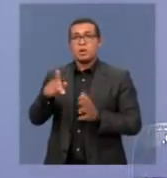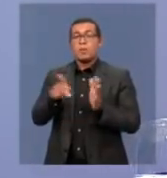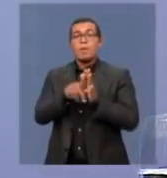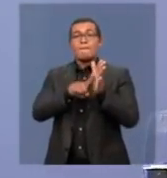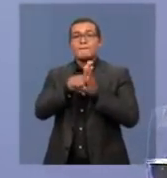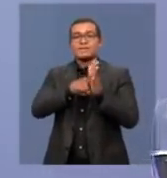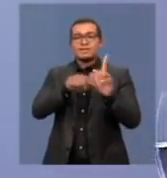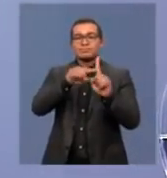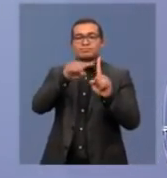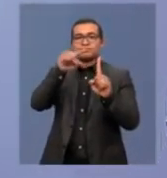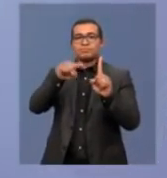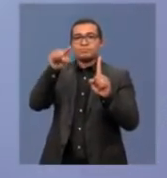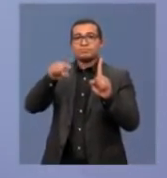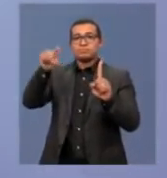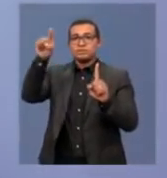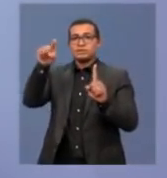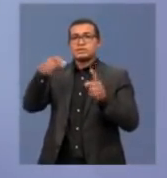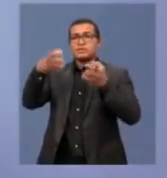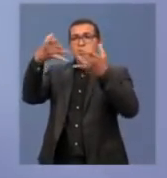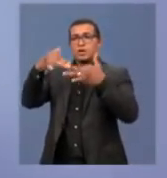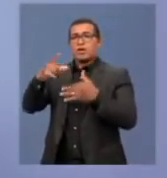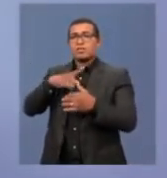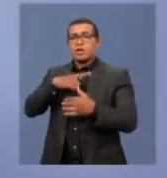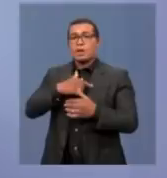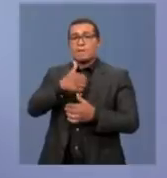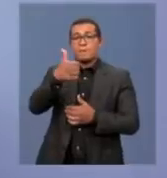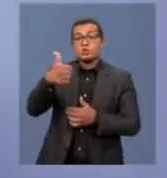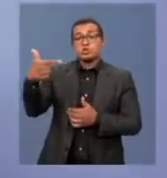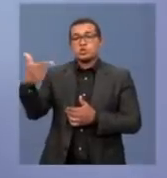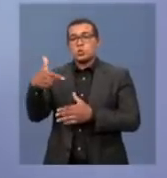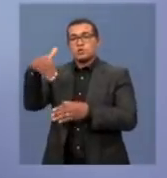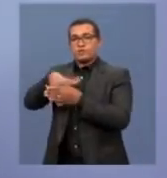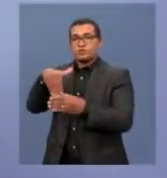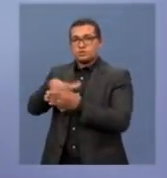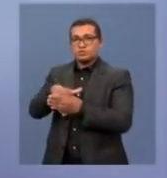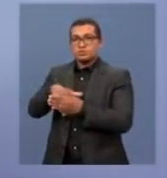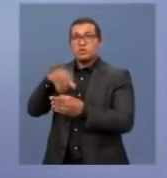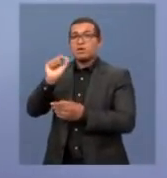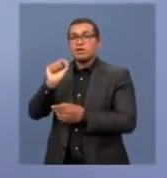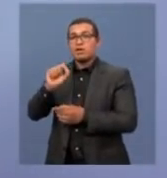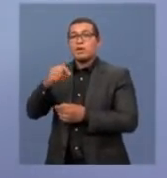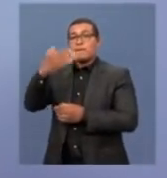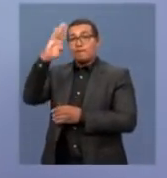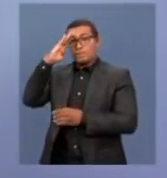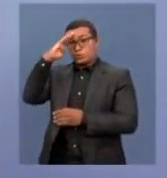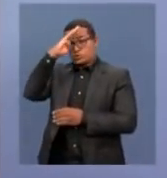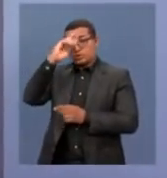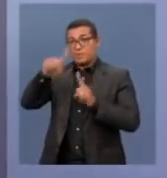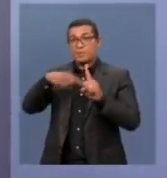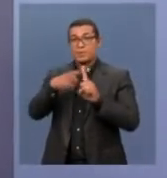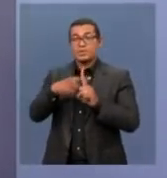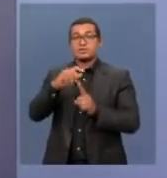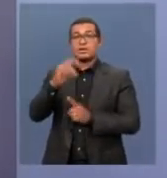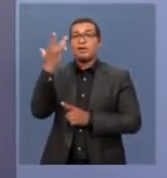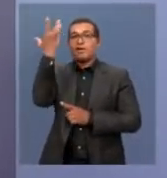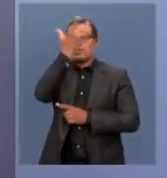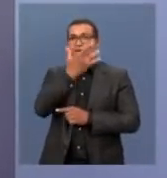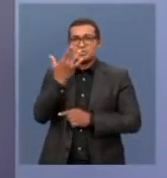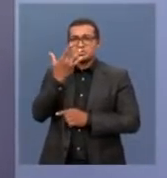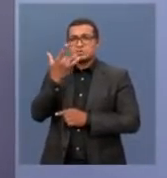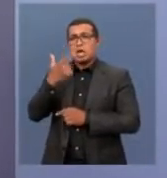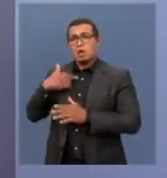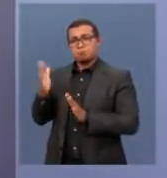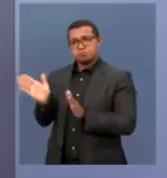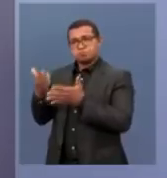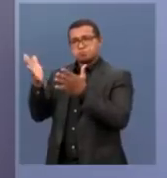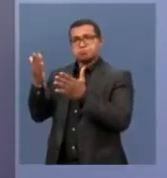ontem dizem que vai ter segundo turno entre bolsonaro ea haddad eu vou dar palanque para bolsonaro